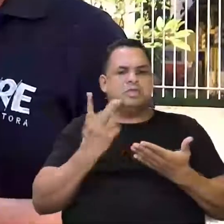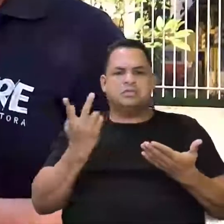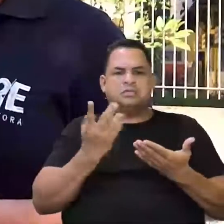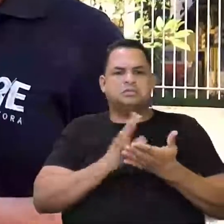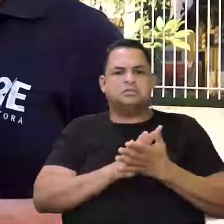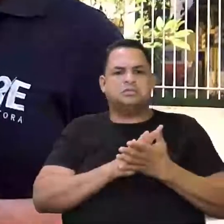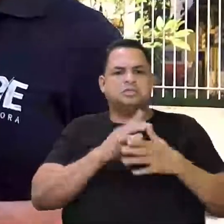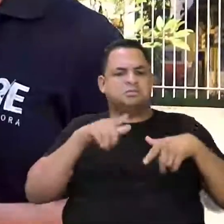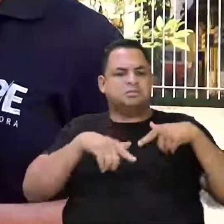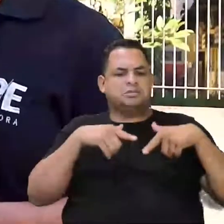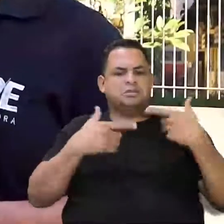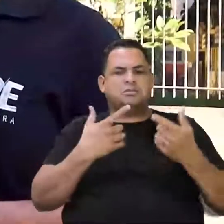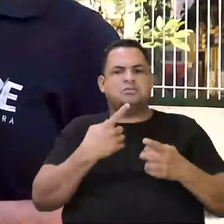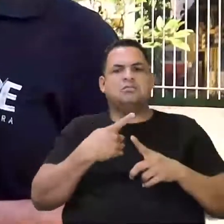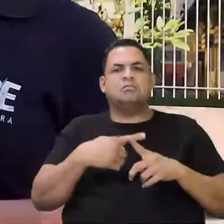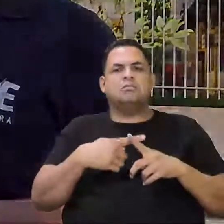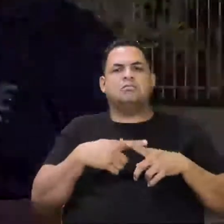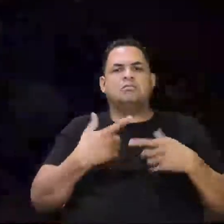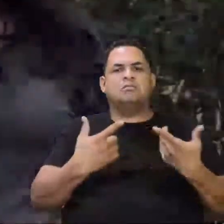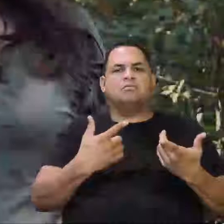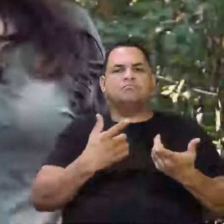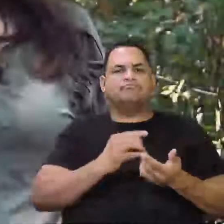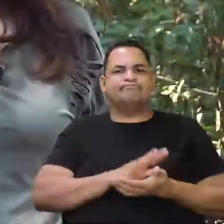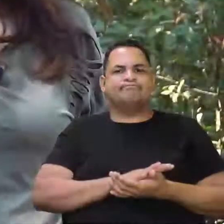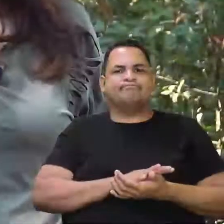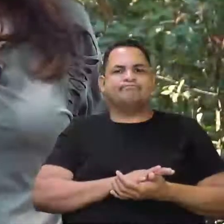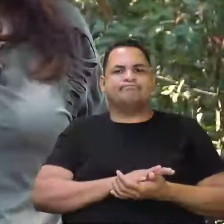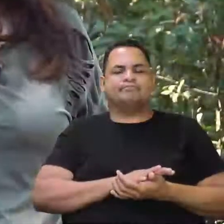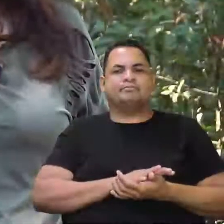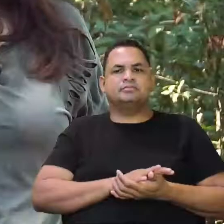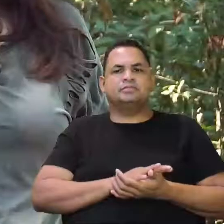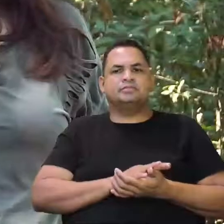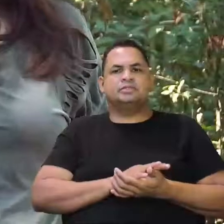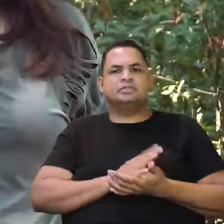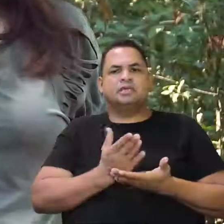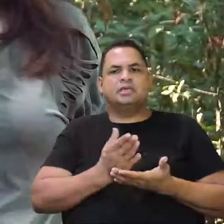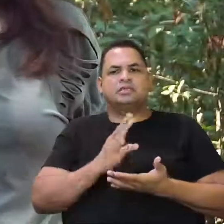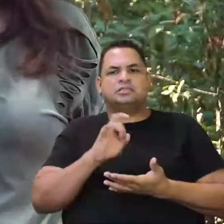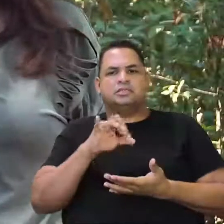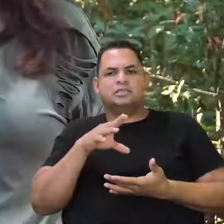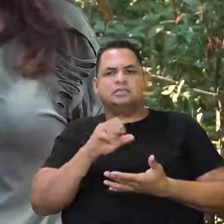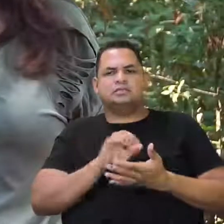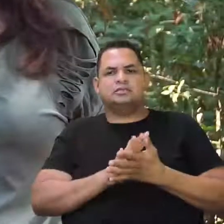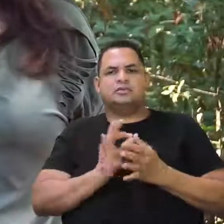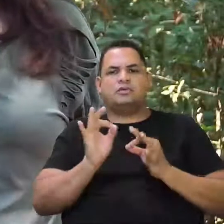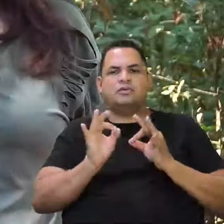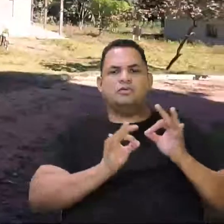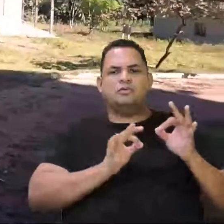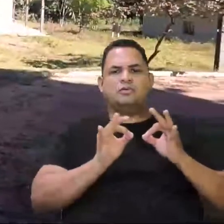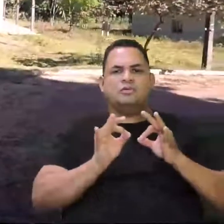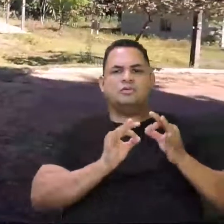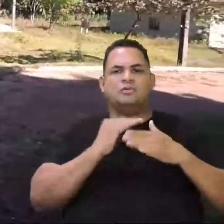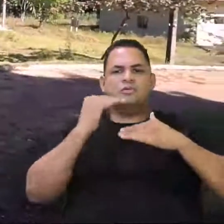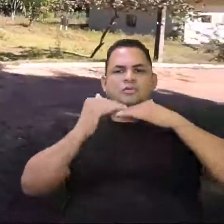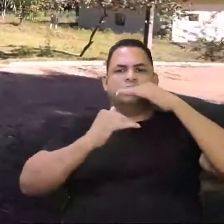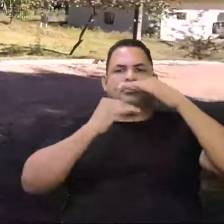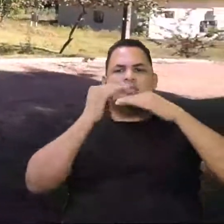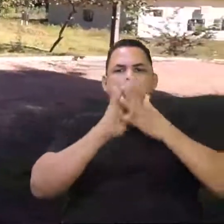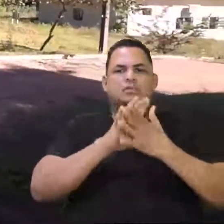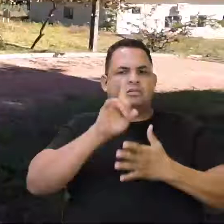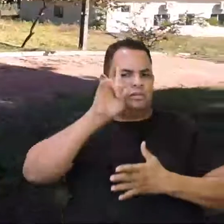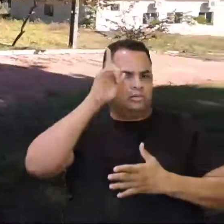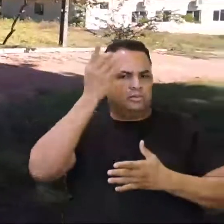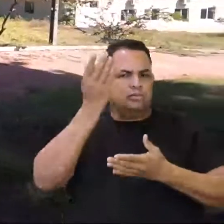a professora Malu, é lamentável. Os CETAS, eles foram criados, na verdade, desenvolvidos, toda a ideia dentro